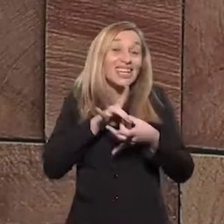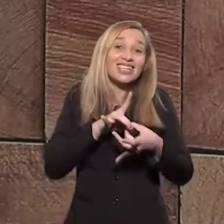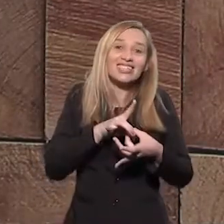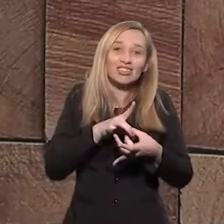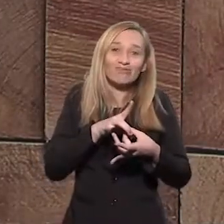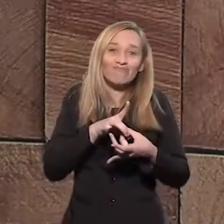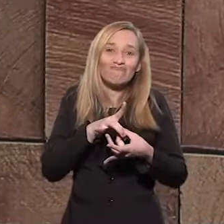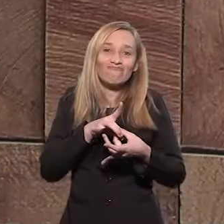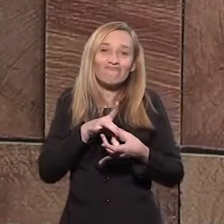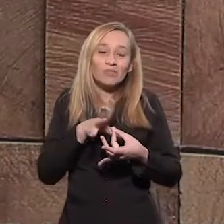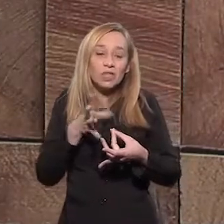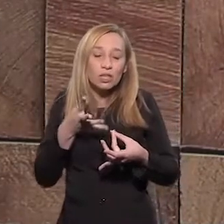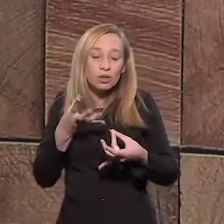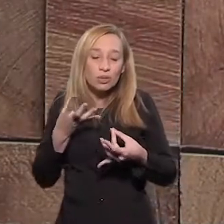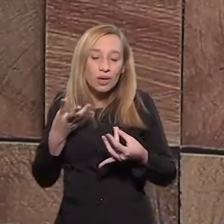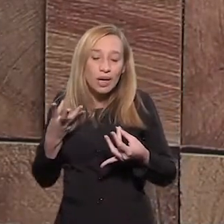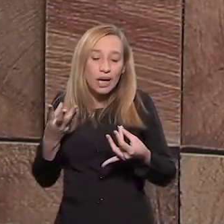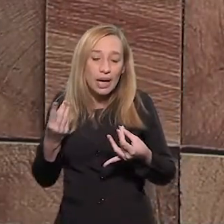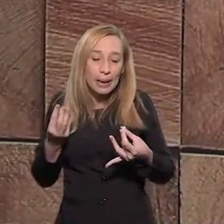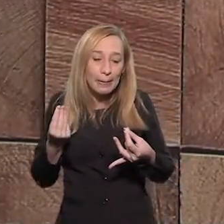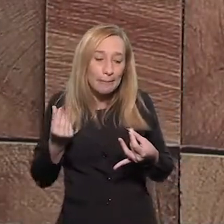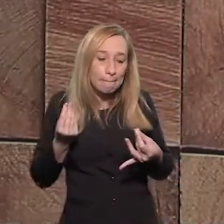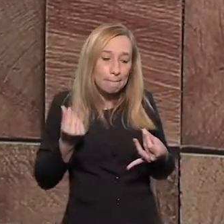pegar com rédea curta